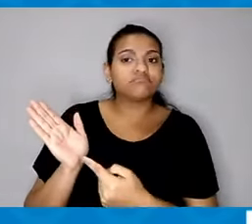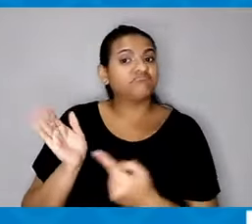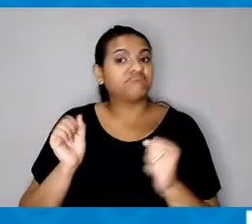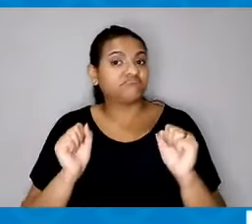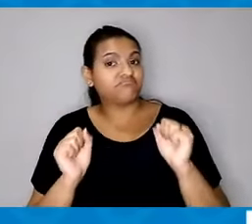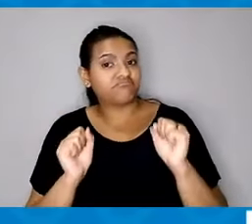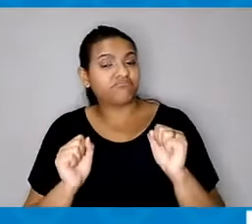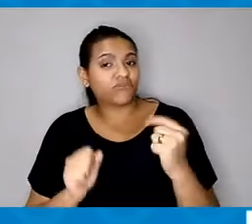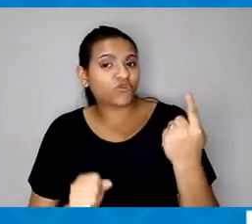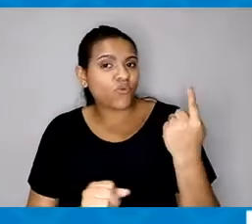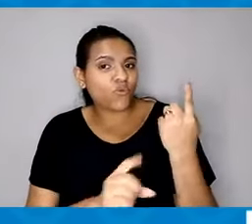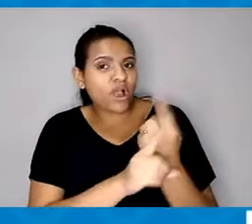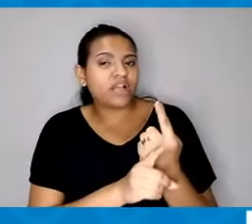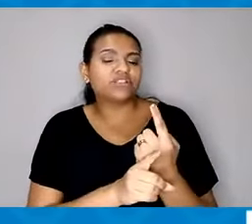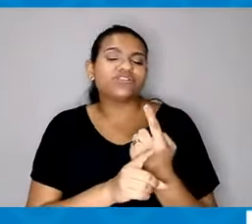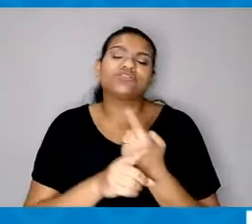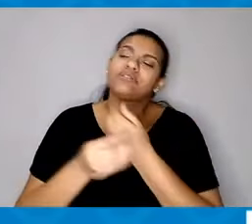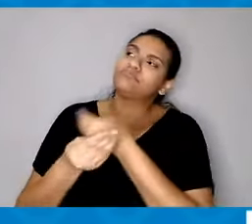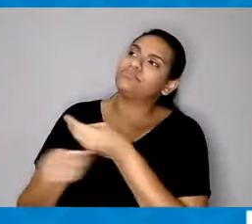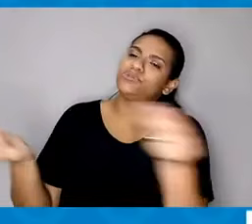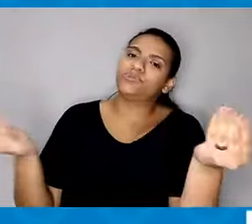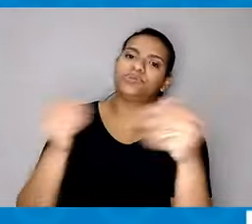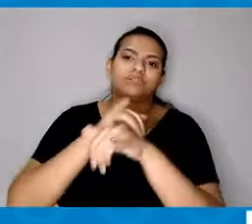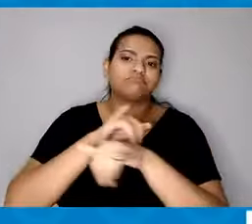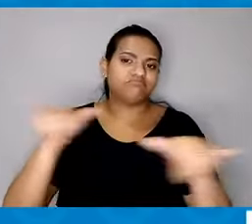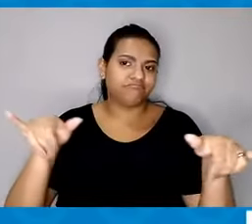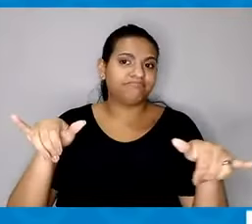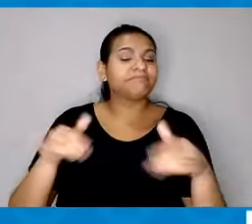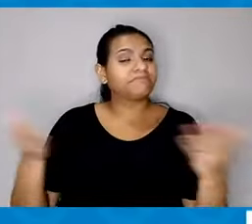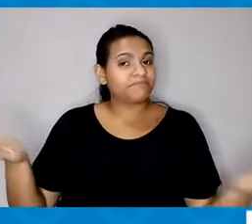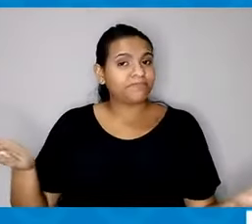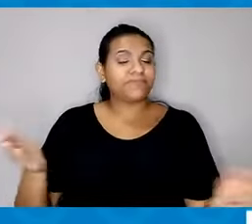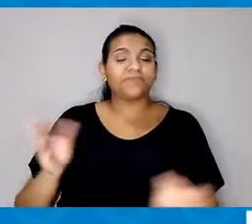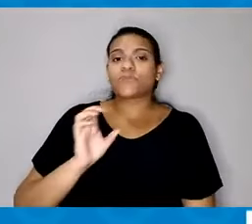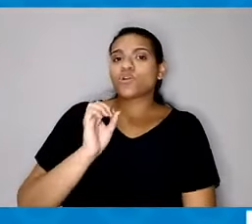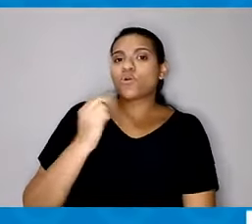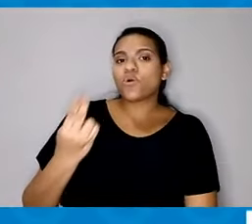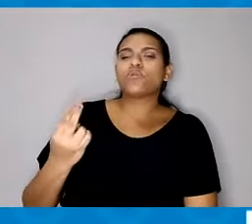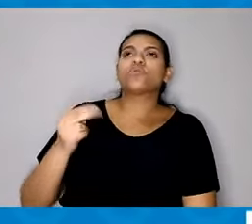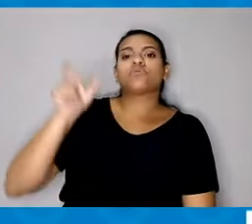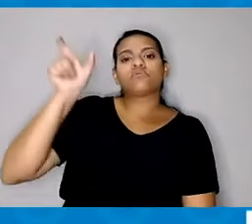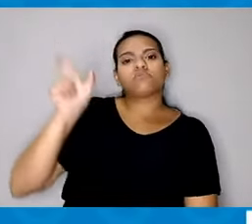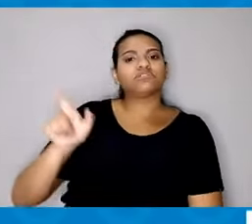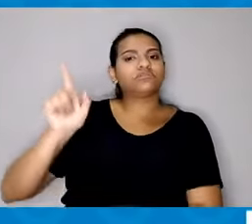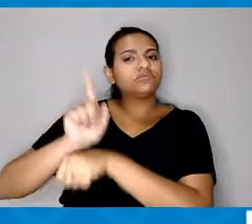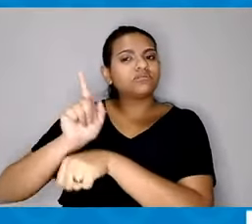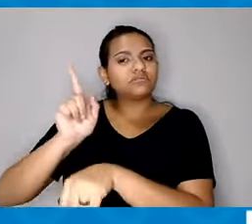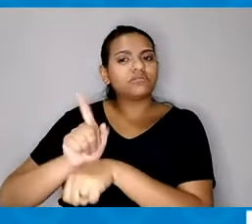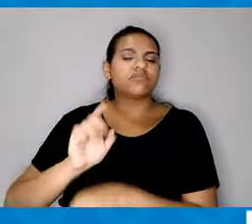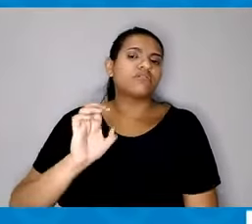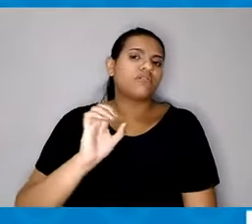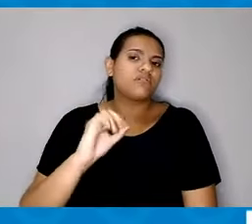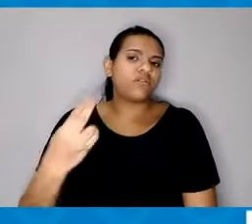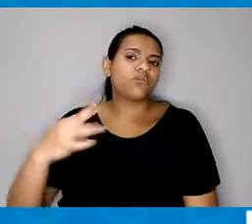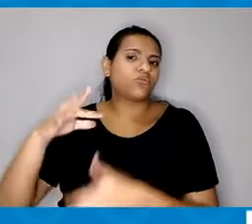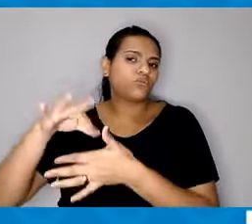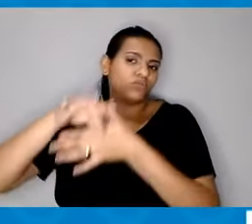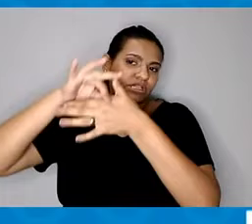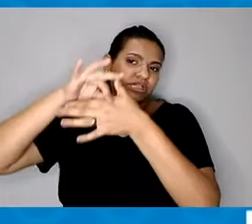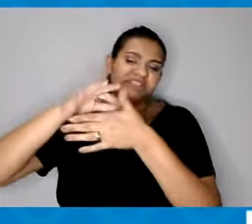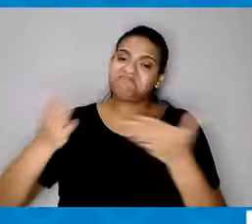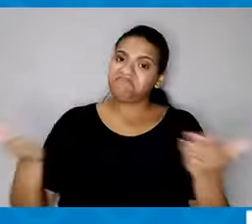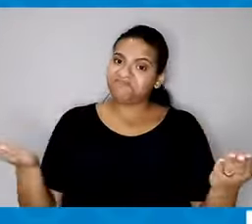de maneira que você tem um líder, o gestor pode estar encarregado disso, por exemplo. Tá certo? Porque a gente imagina o